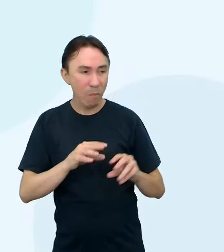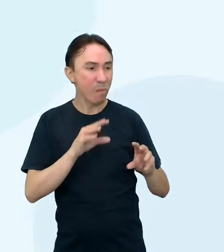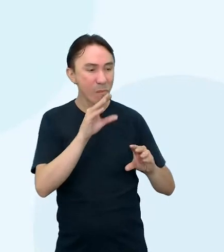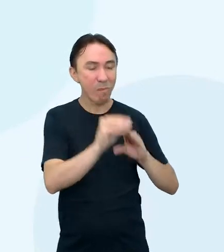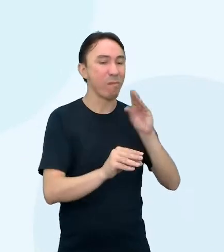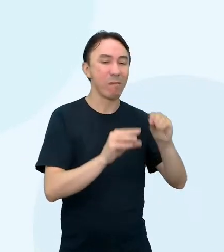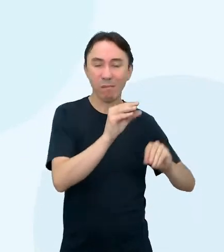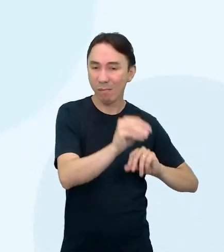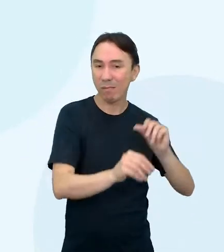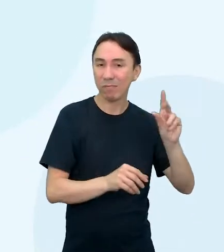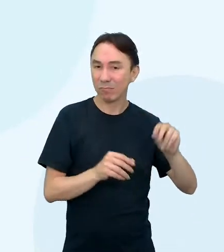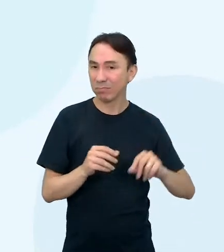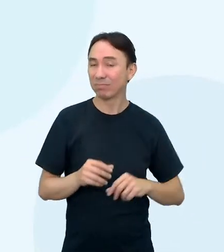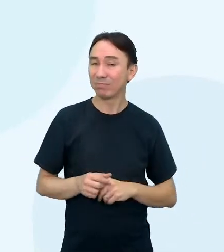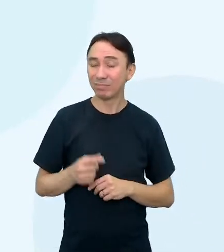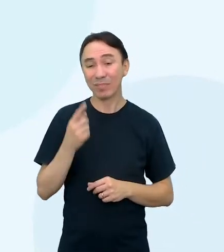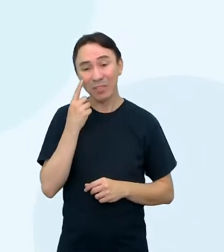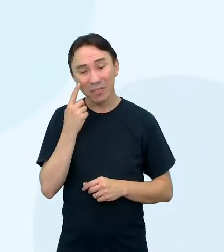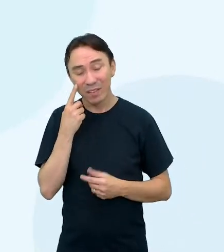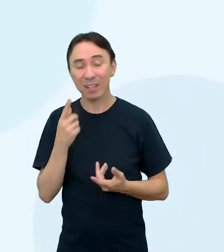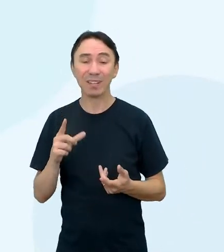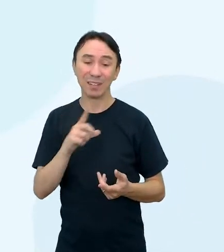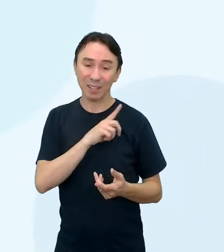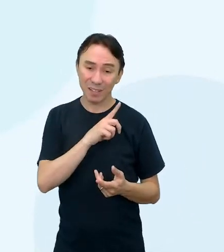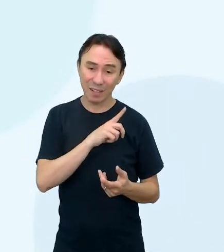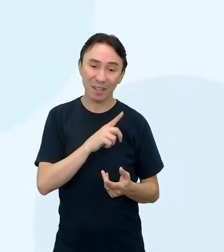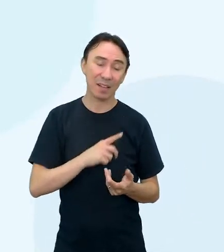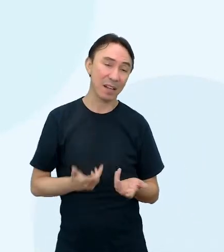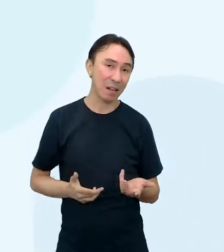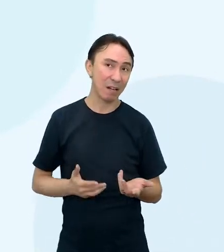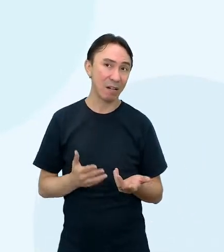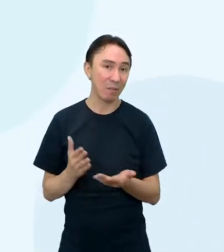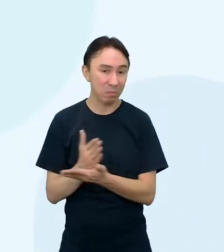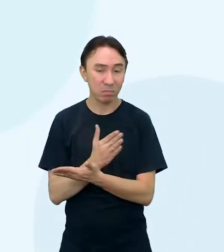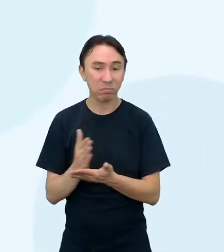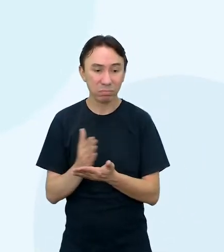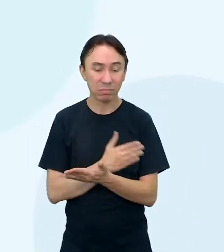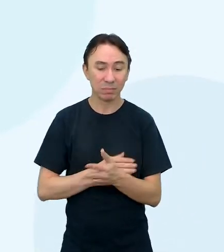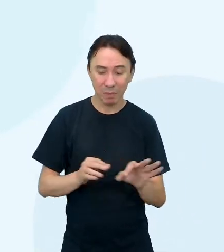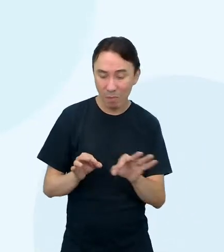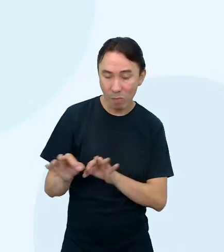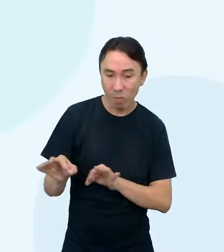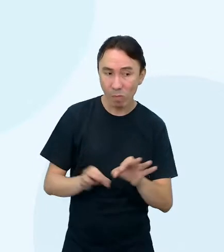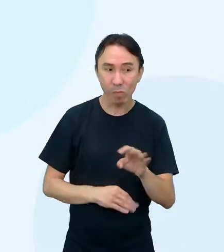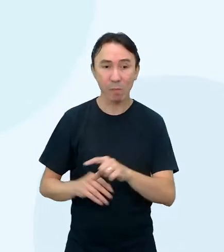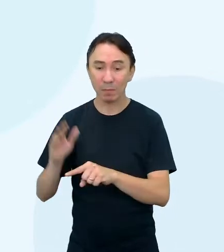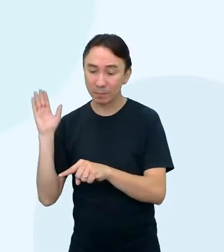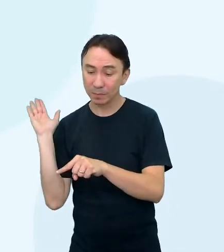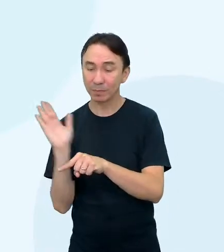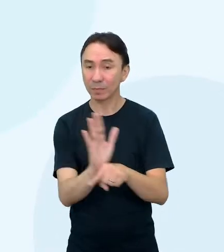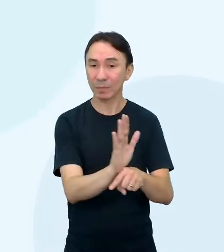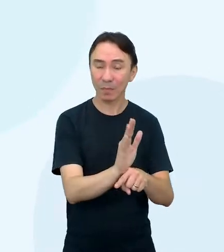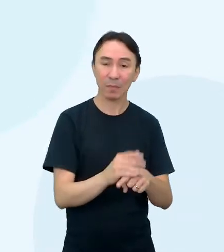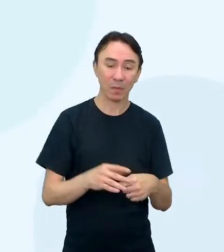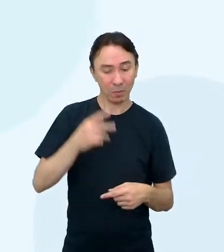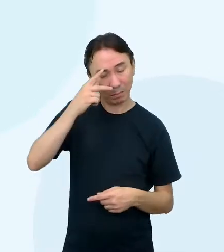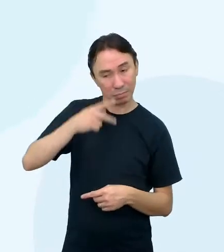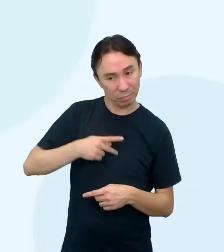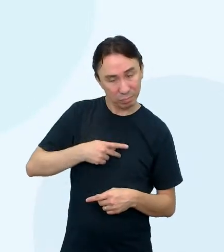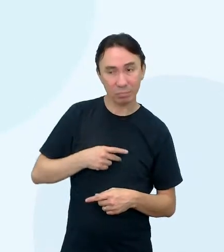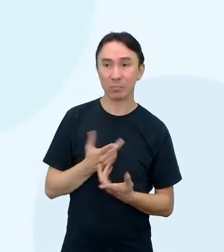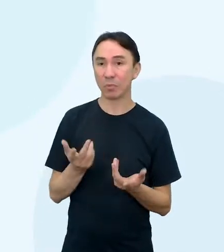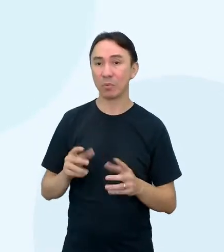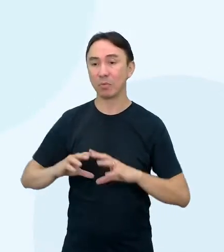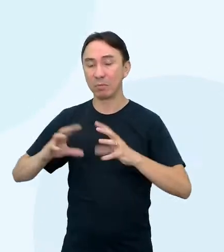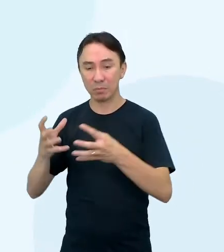promover ações individuais ou coletivas que minimizem consequências nocivas à vida.